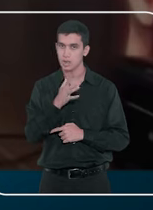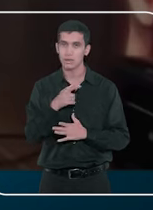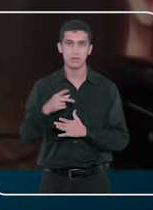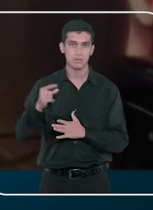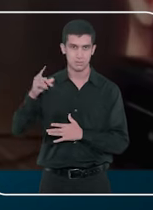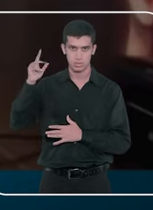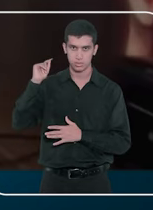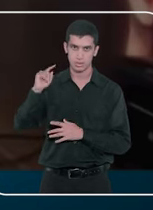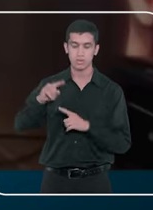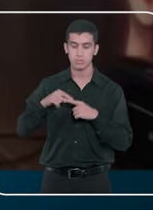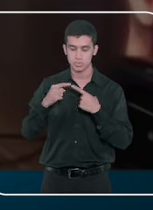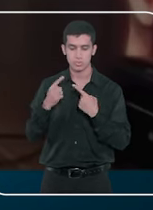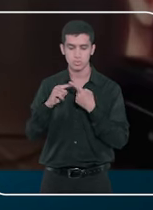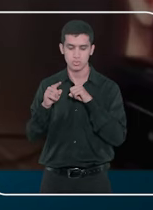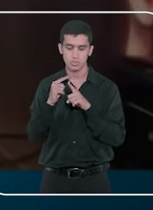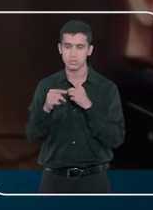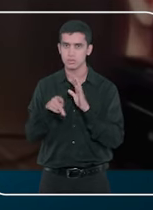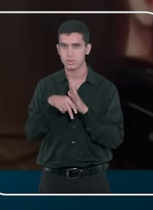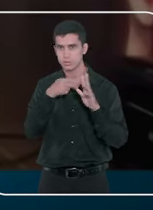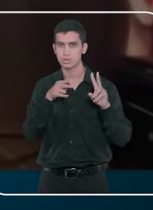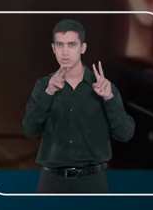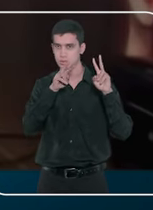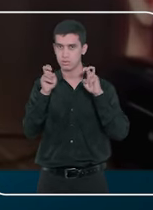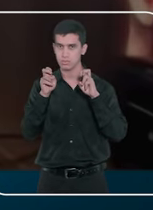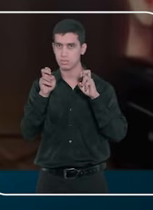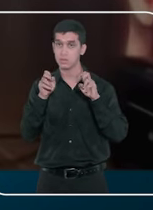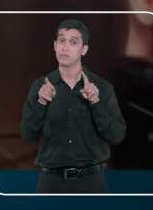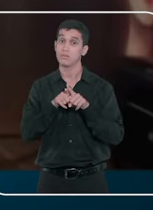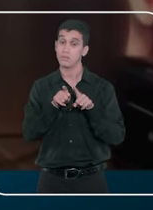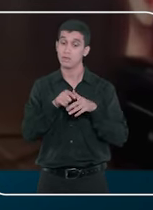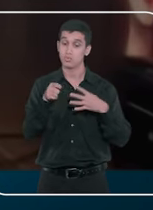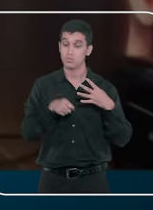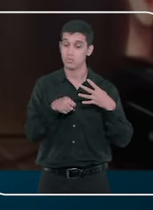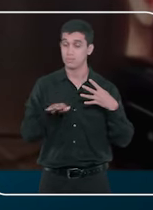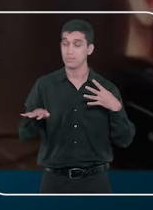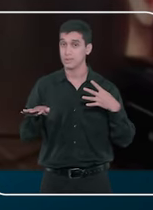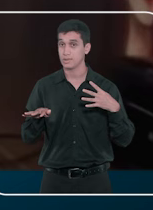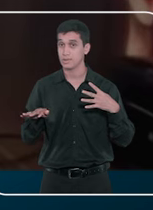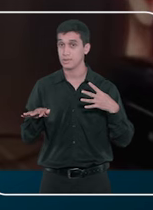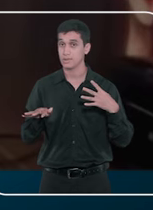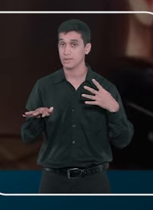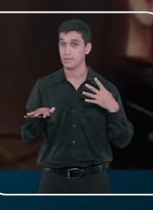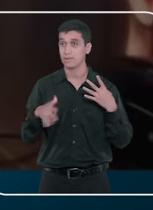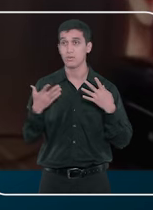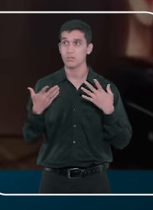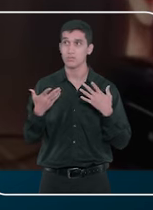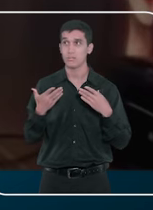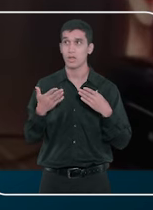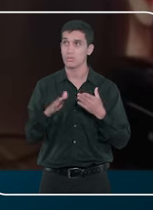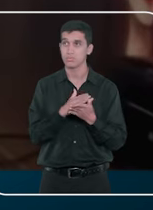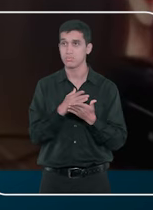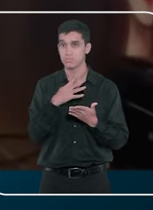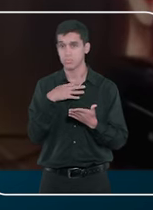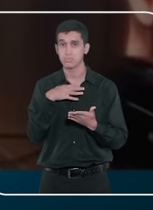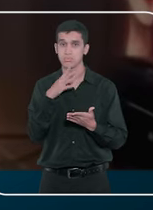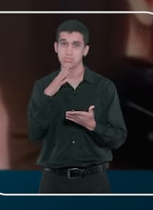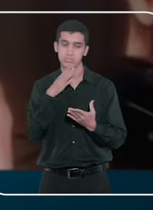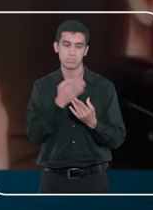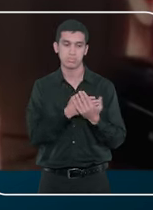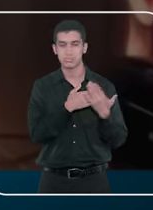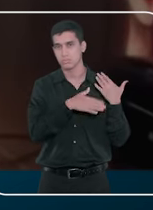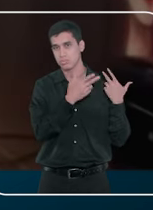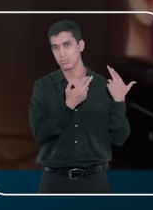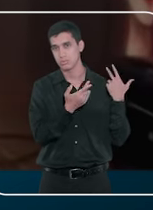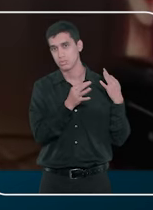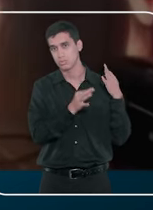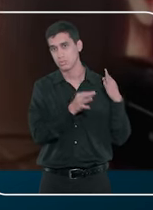tempo alguma discussão sobre o tema, a jurisprudência, pelo menos os precedentes que conheço, são aqueles bem tranquilos